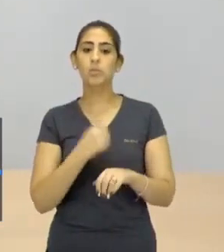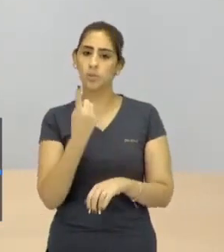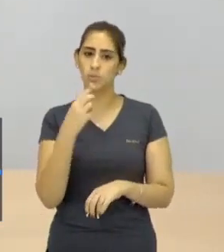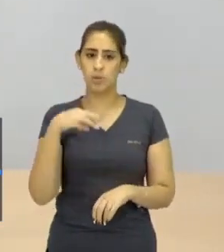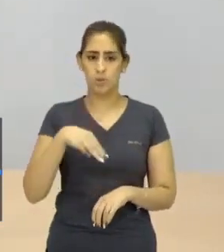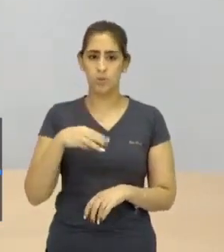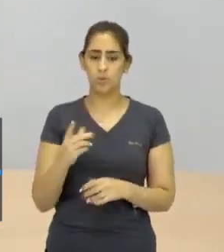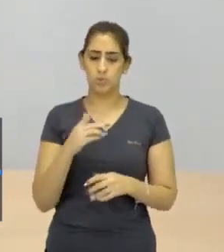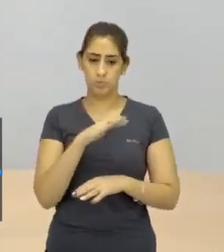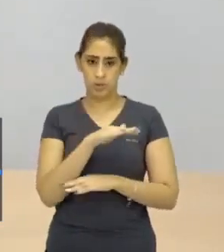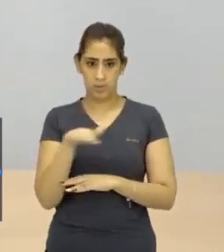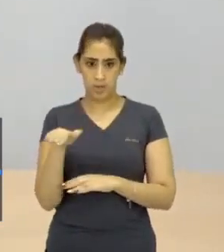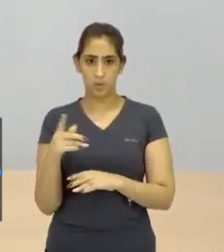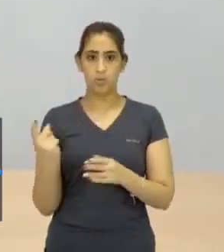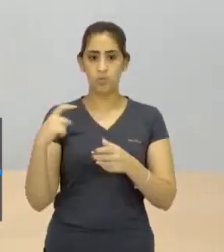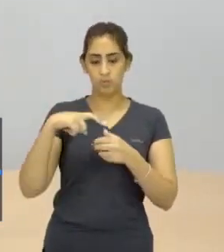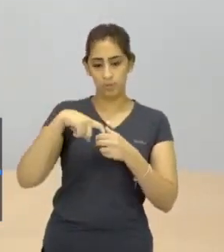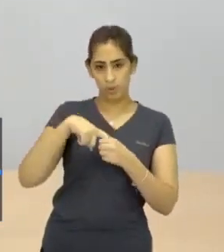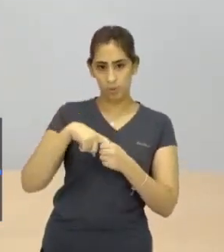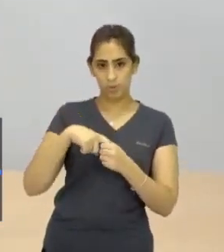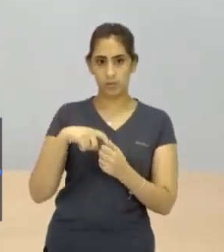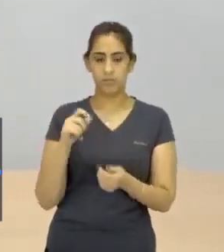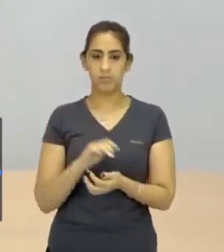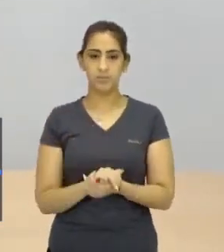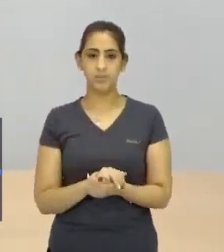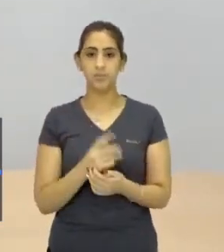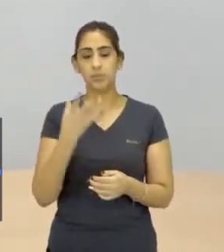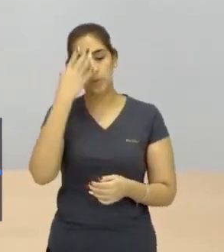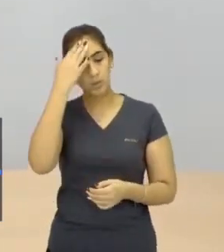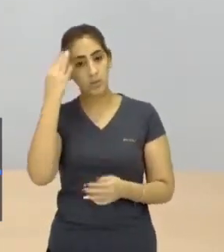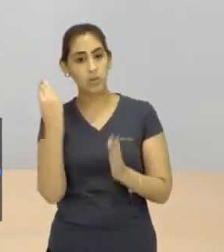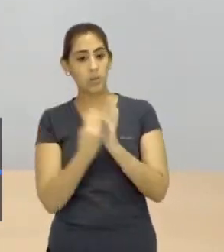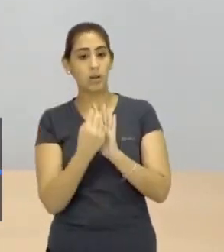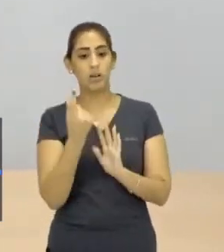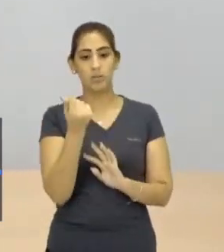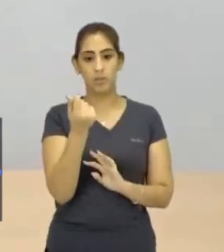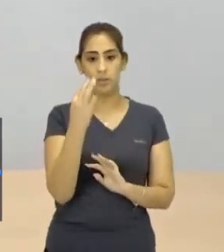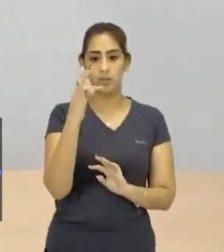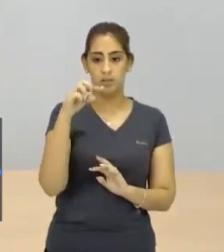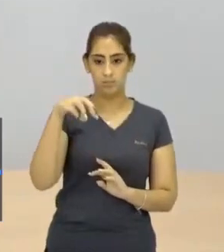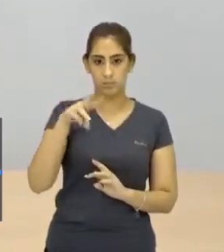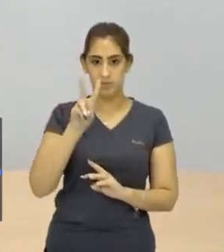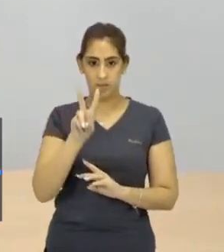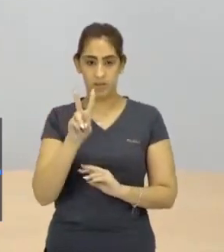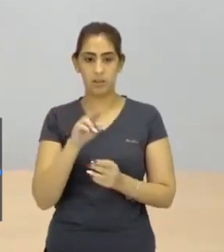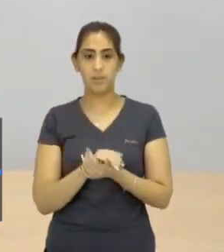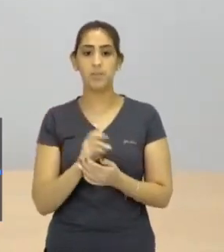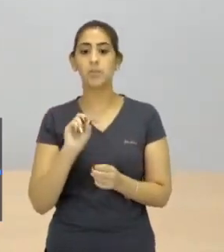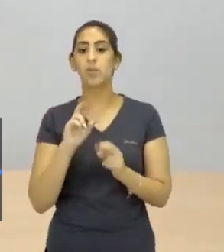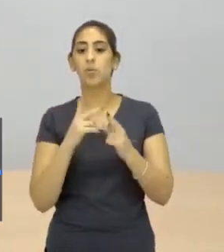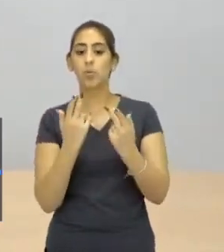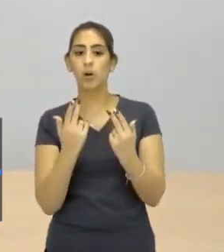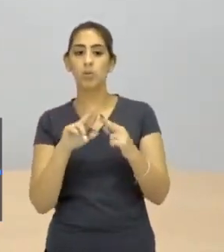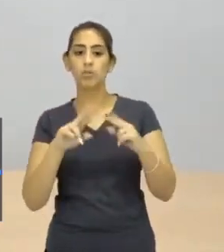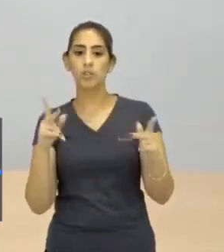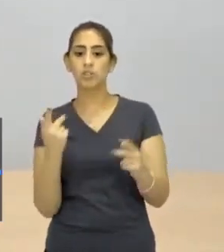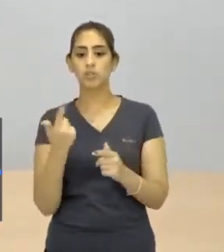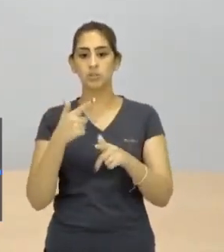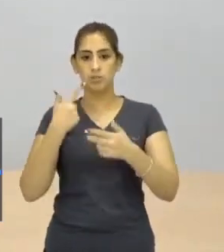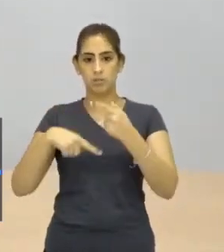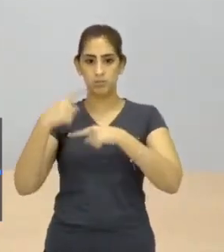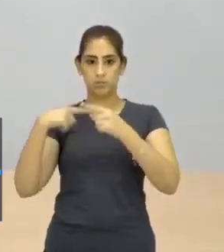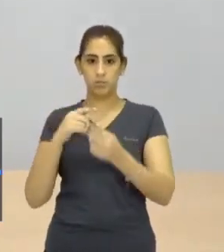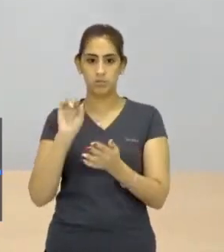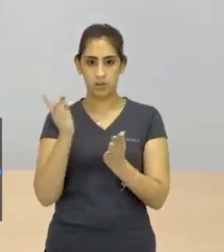meio. Então não esqueça, pessoal, coloque o valor da taxa média de variação e diga se foi igual ou diferente das anteriores, tá bom?